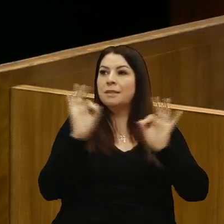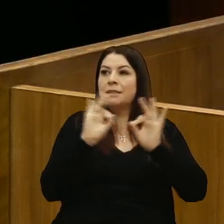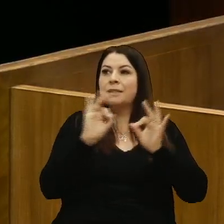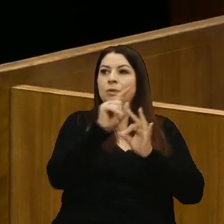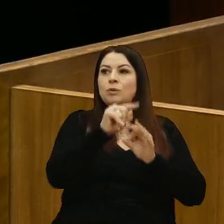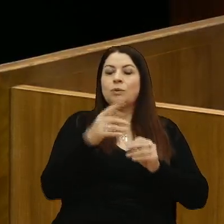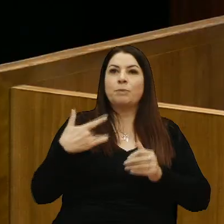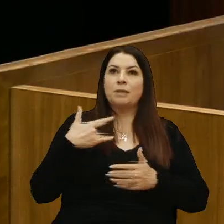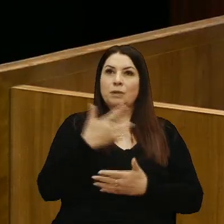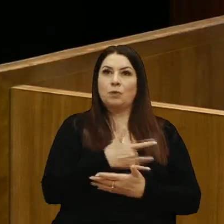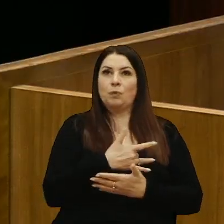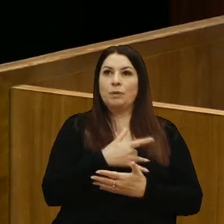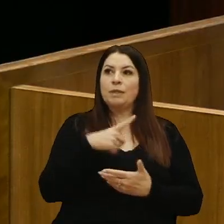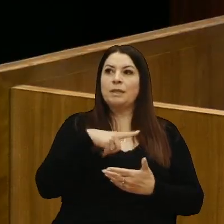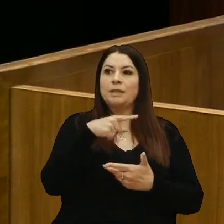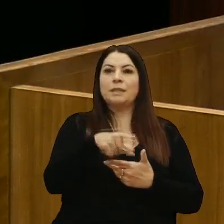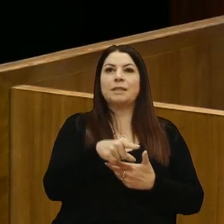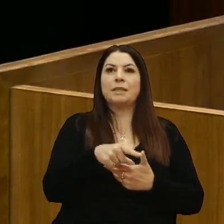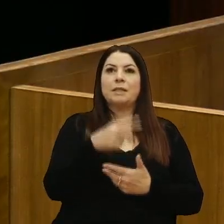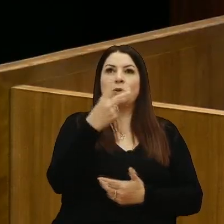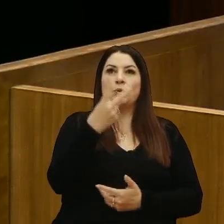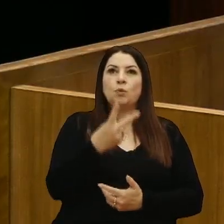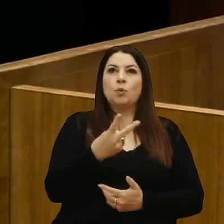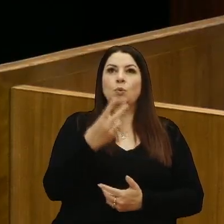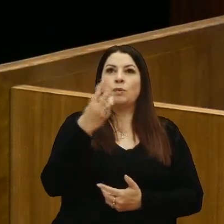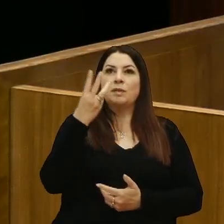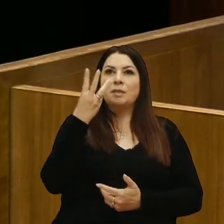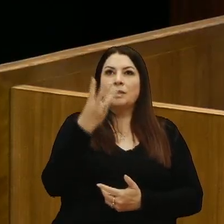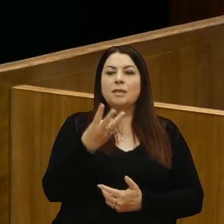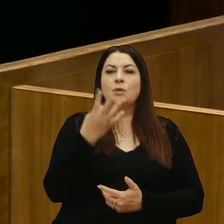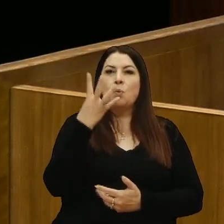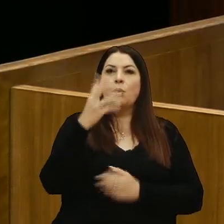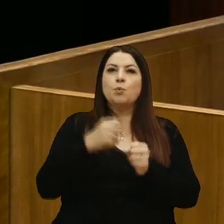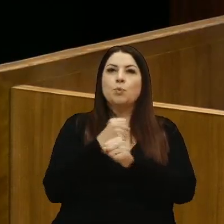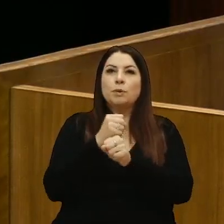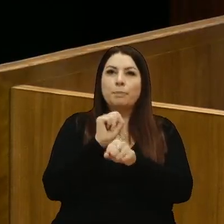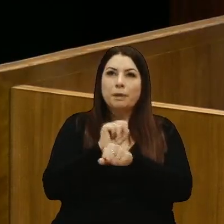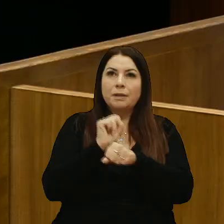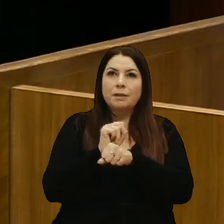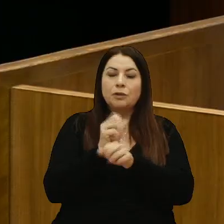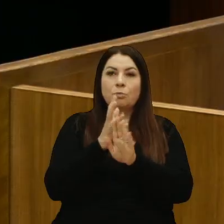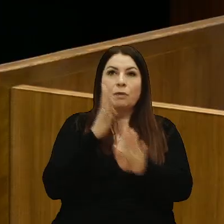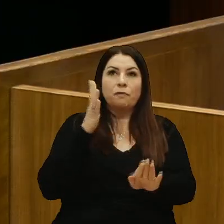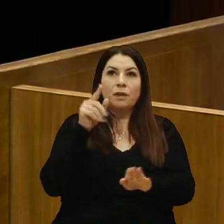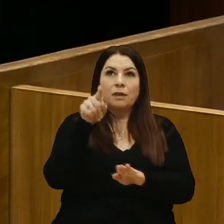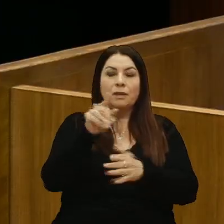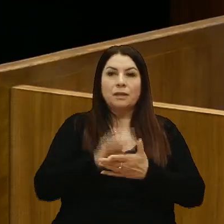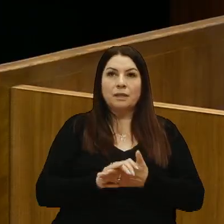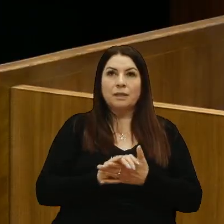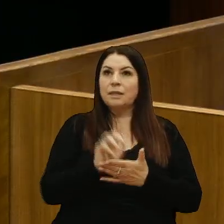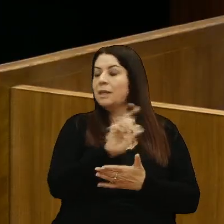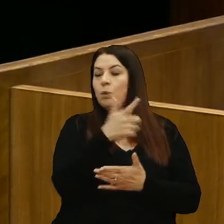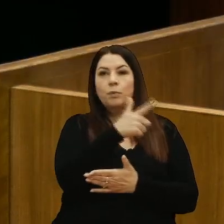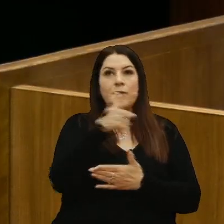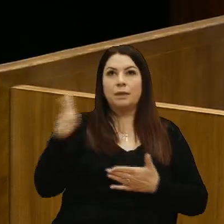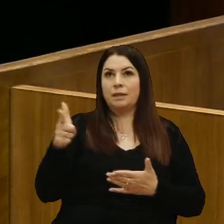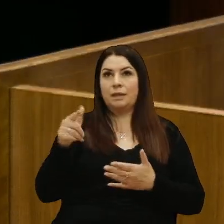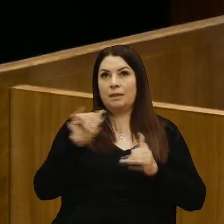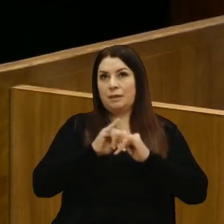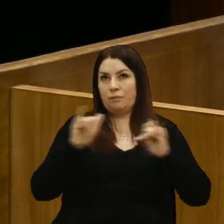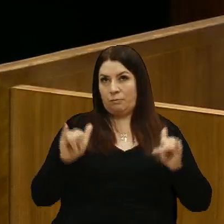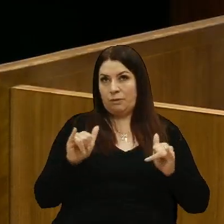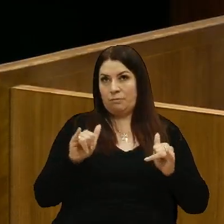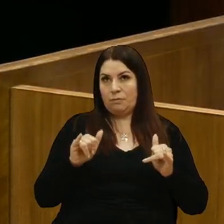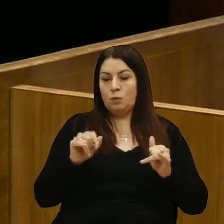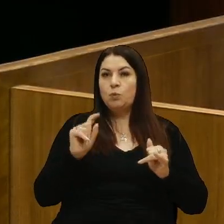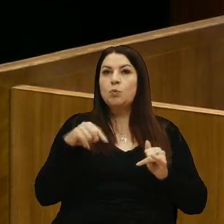referente à saúde. Elas estão há 2, 3, 4 anos aguardando numa fila de espera que não tem essa informação.